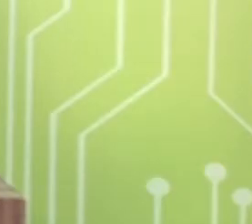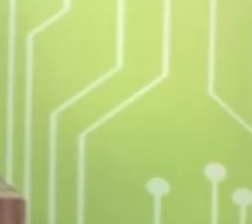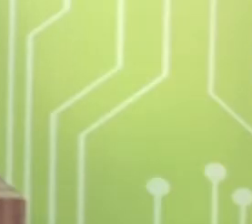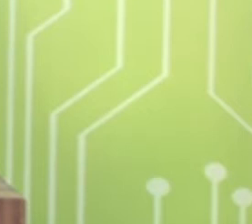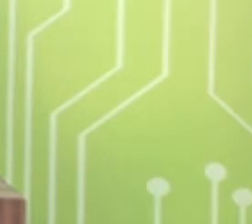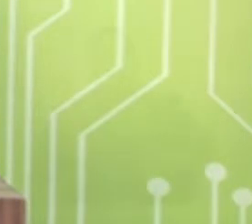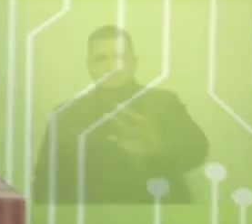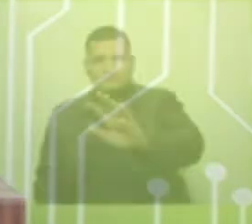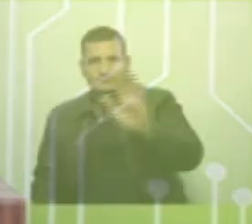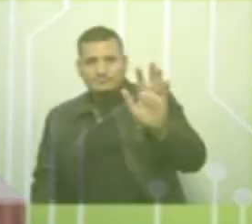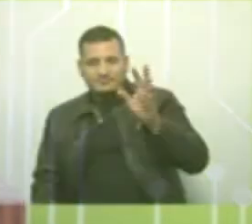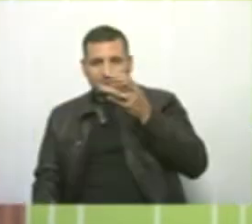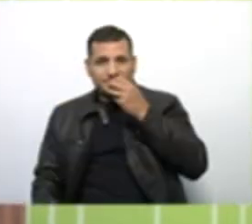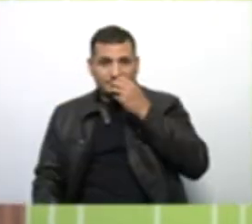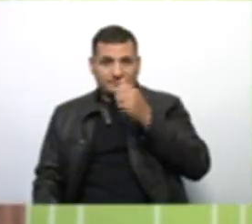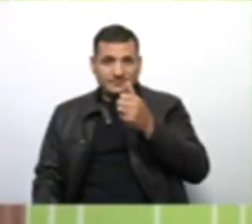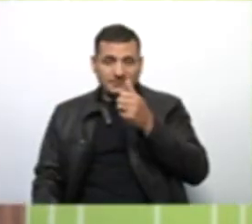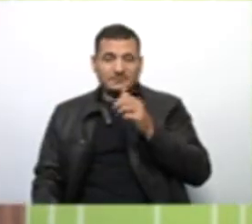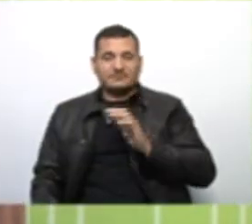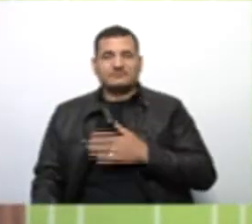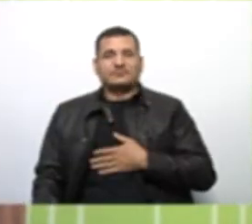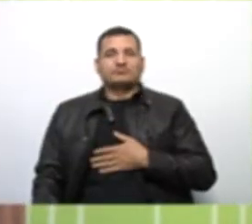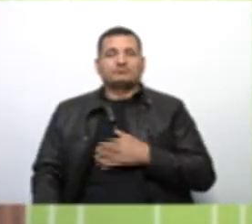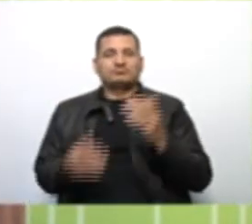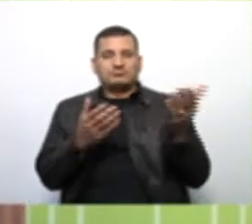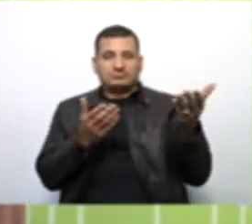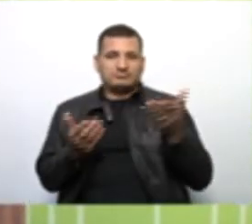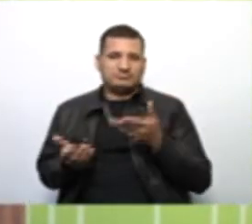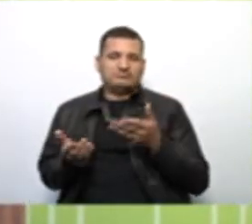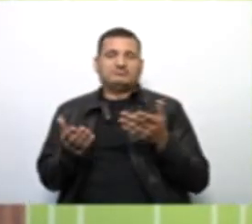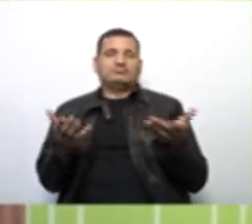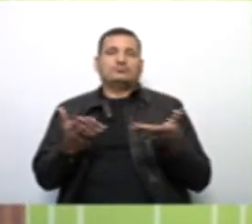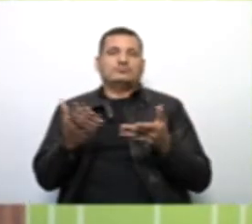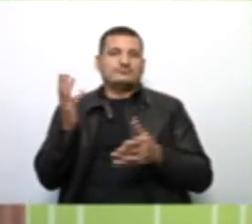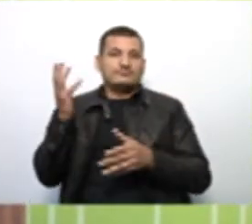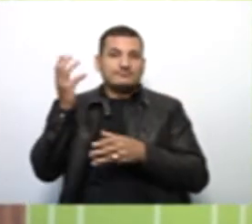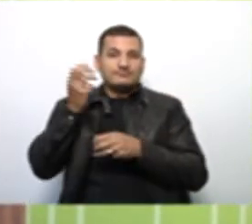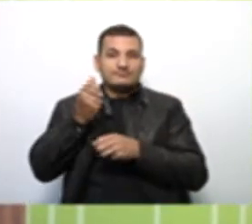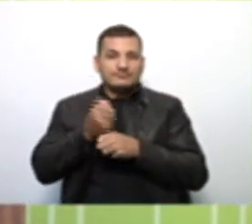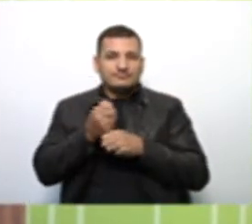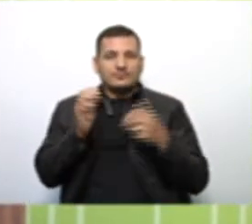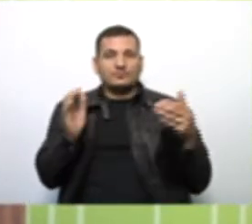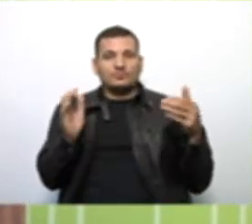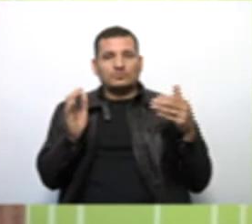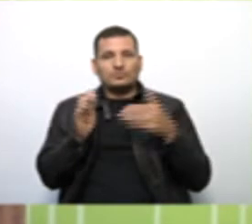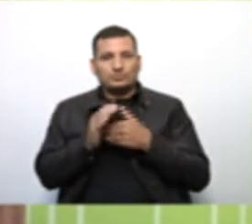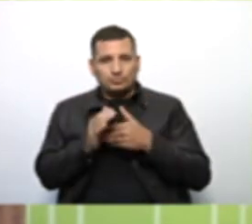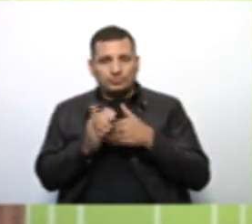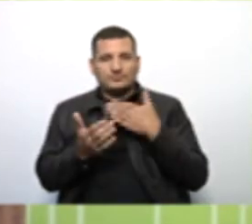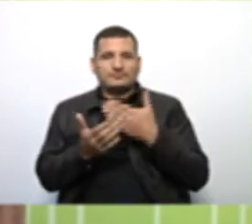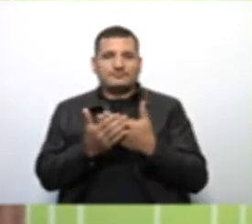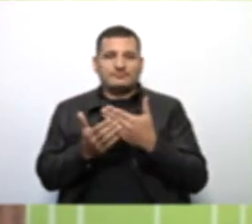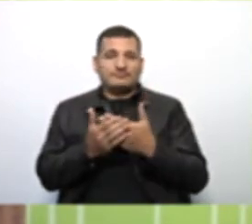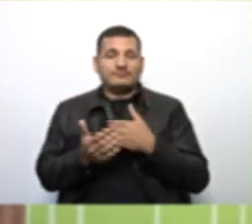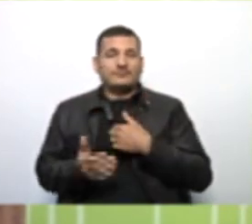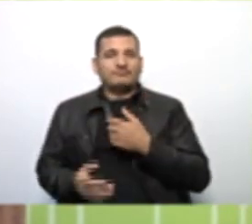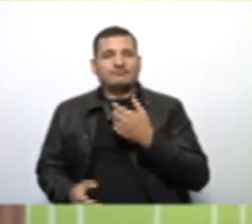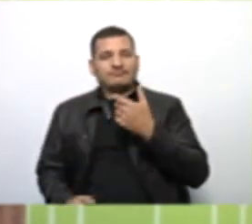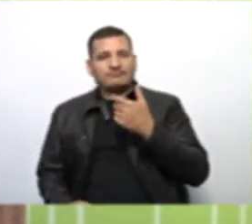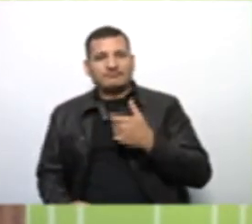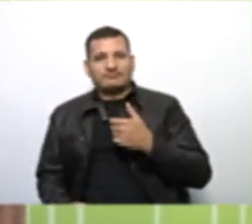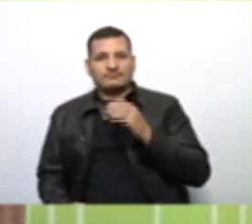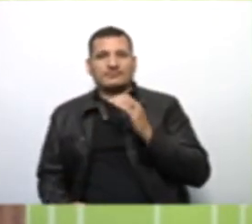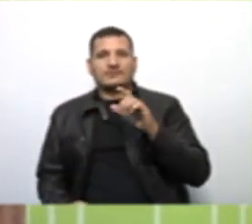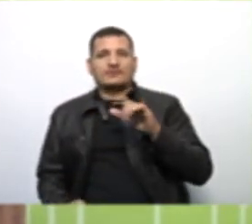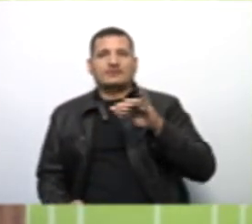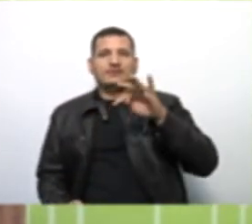Olá meninos, tudo bem? Sejam bem-vindos à nossa revisão, nossa última aula, nossa revisão. Eu, professor Cleide, estamos